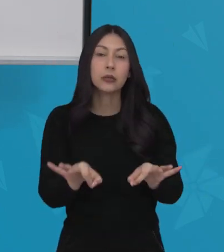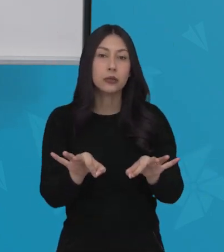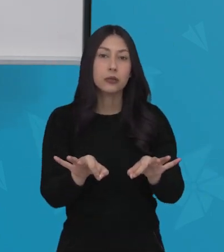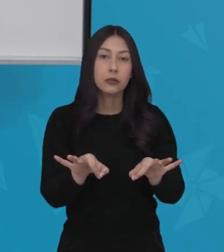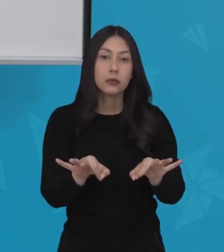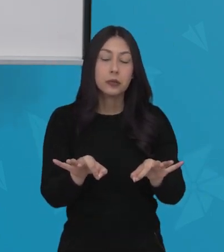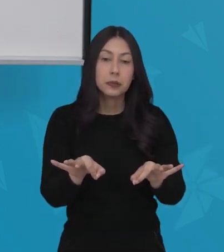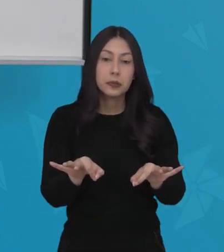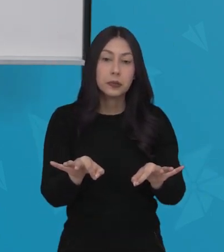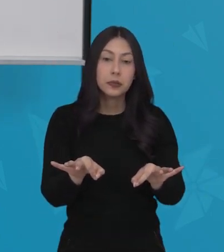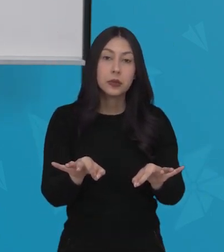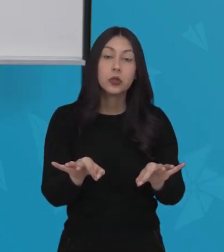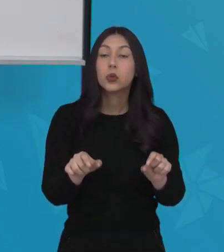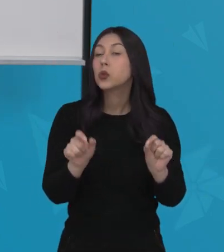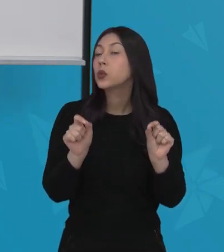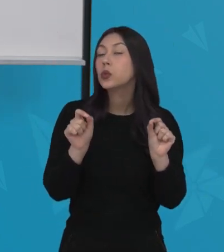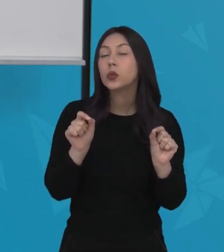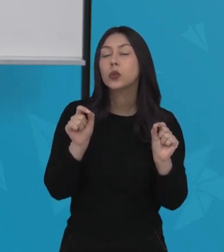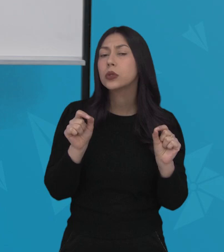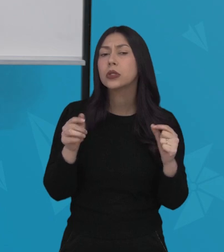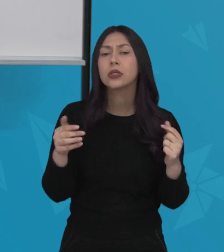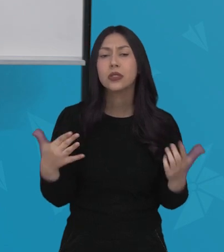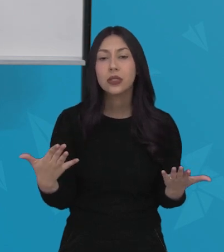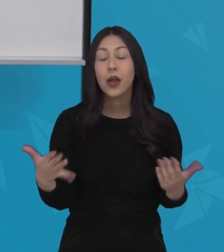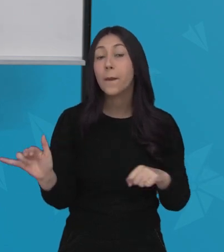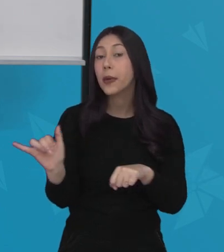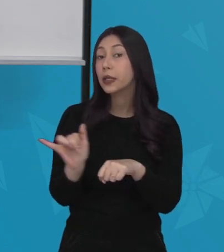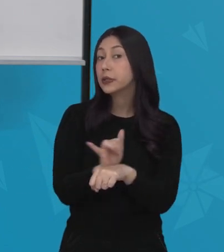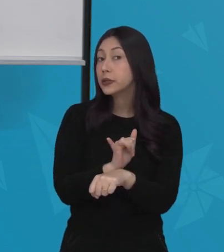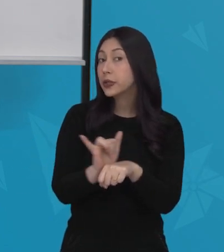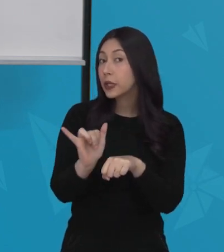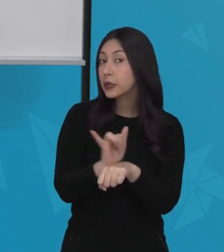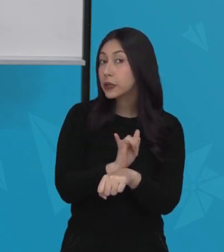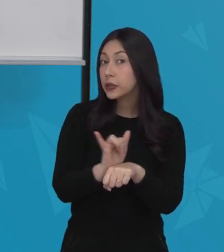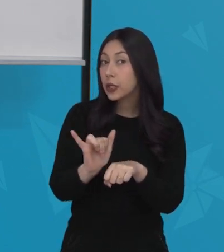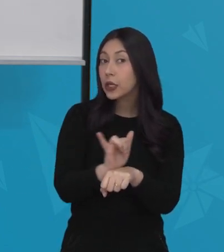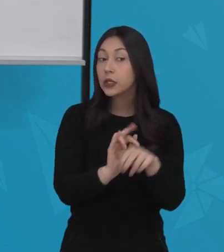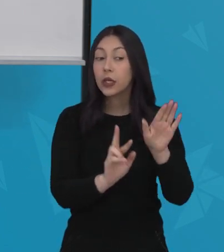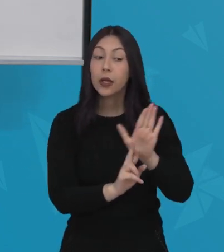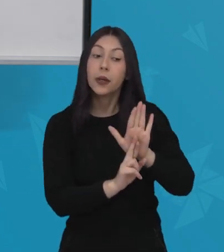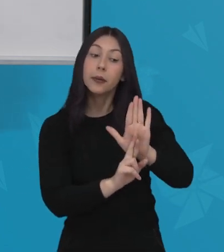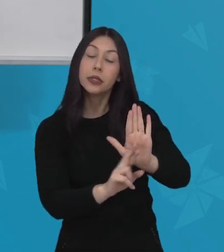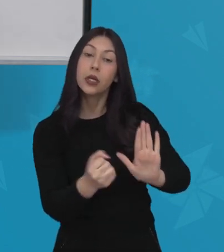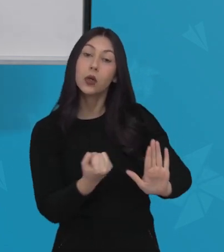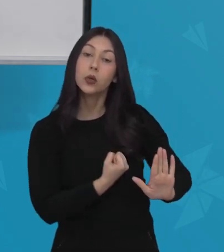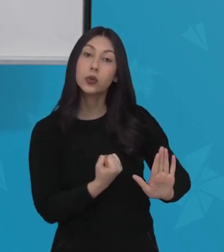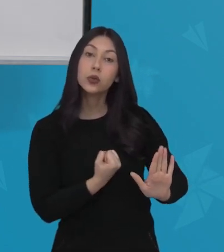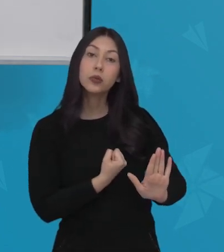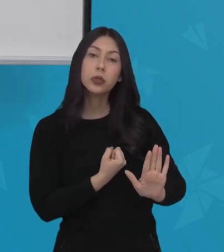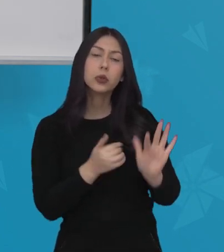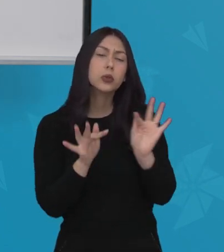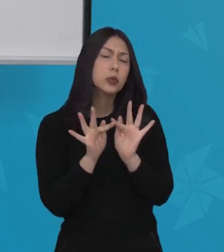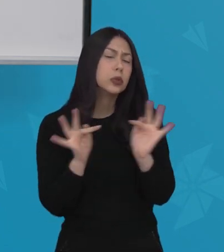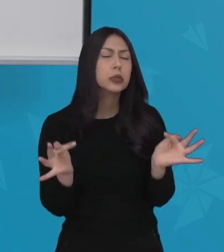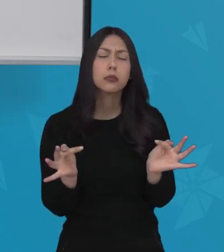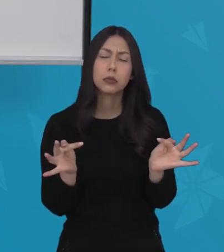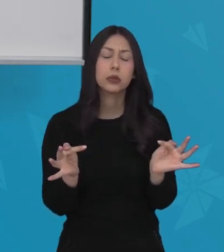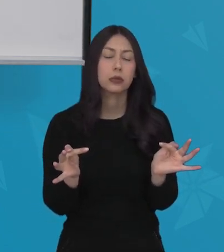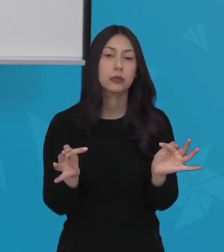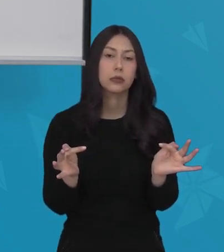notação científica. Basicamente, notação científica é aquele mecanismo que a gente falou para representar um número de uma maneira que seja mais